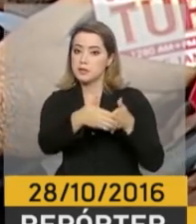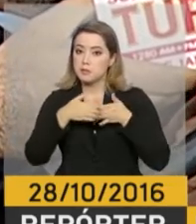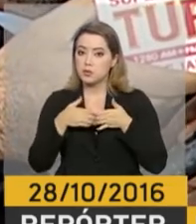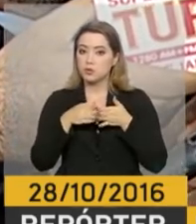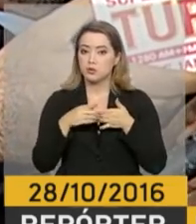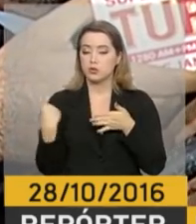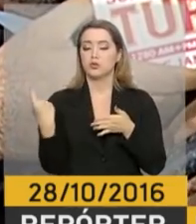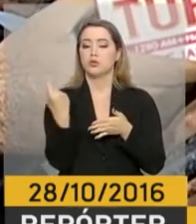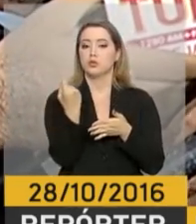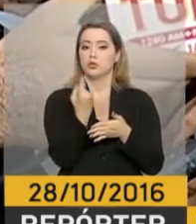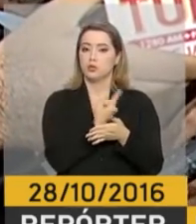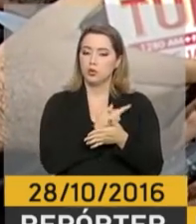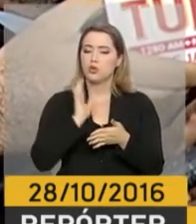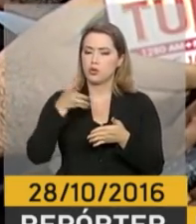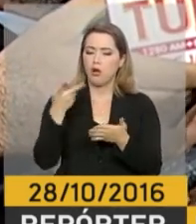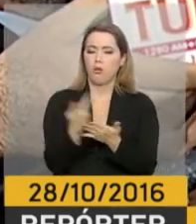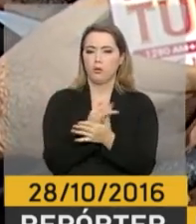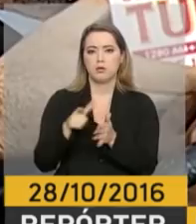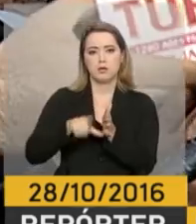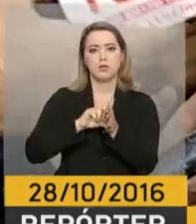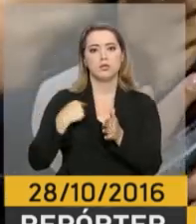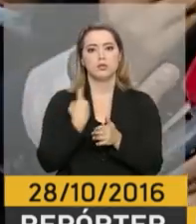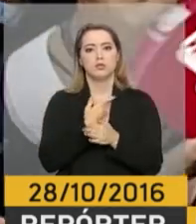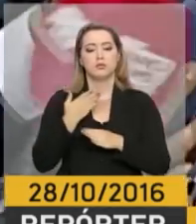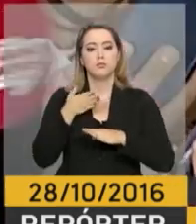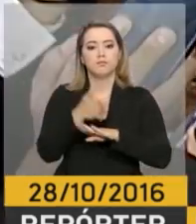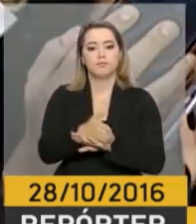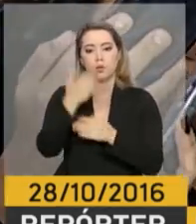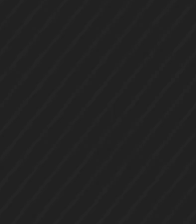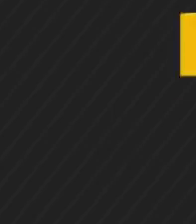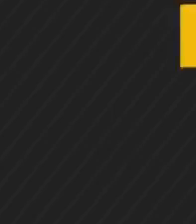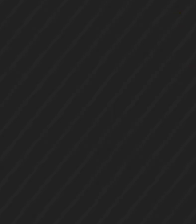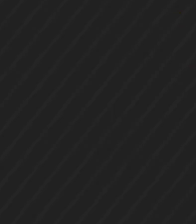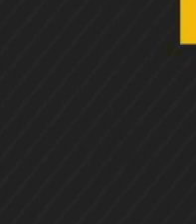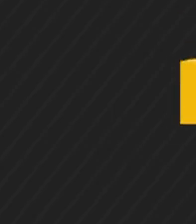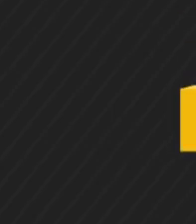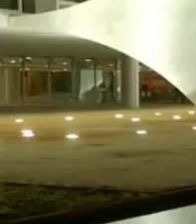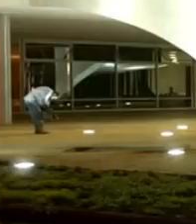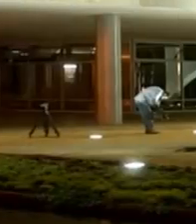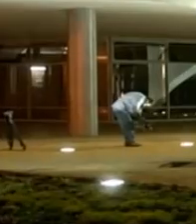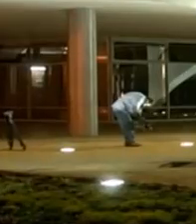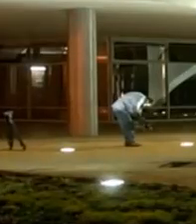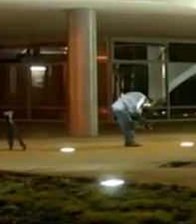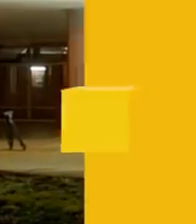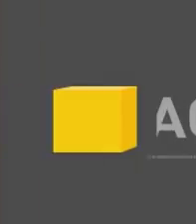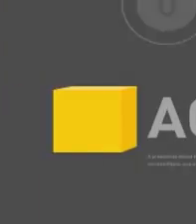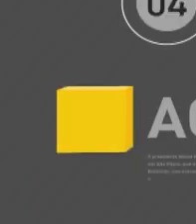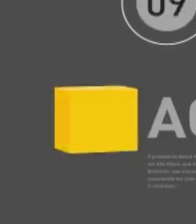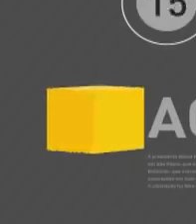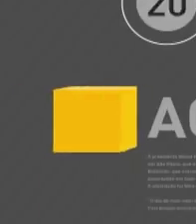acontecido com uma certa frequência, nós vamos intervir. Muito obrigado. Obrigada, ministro.